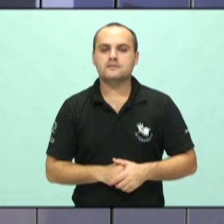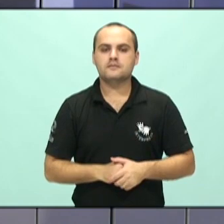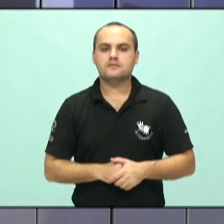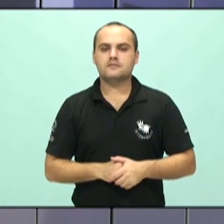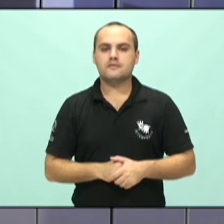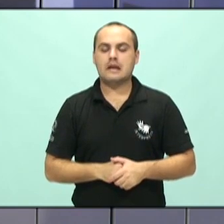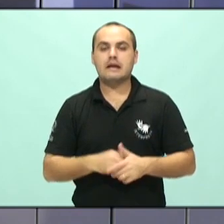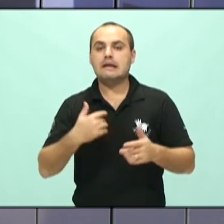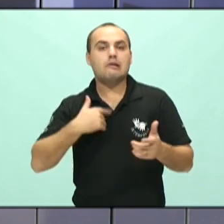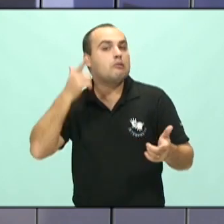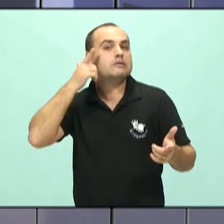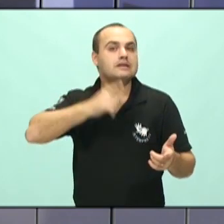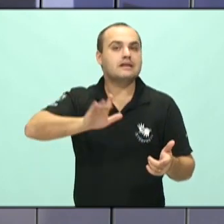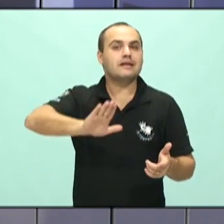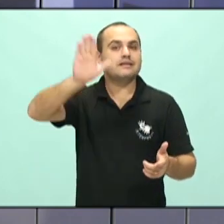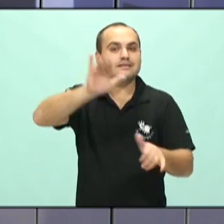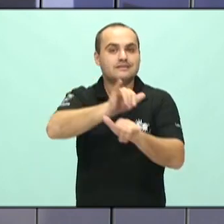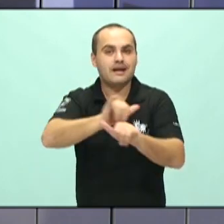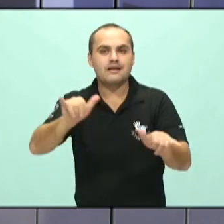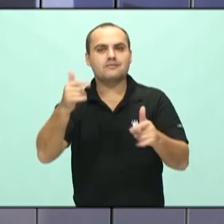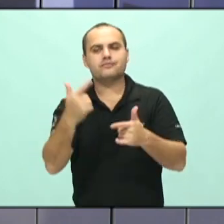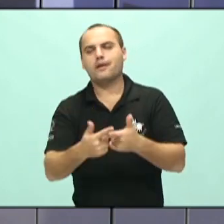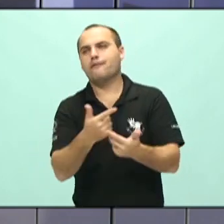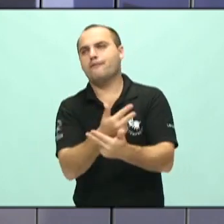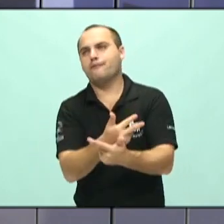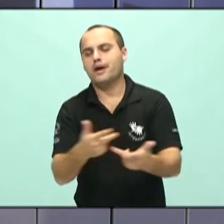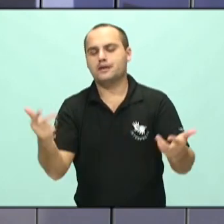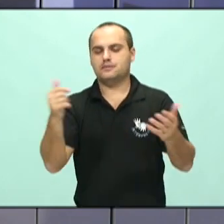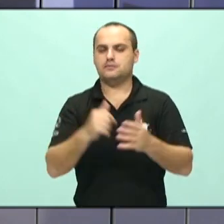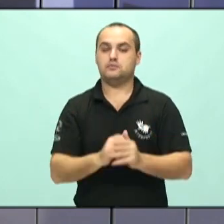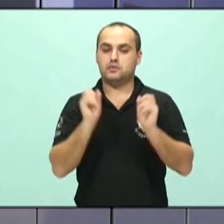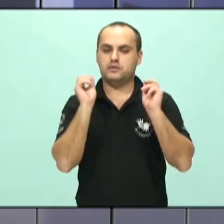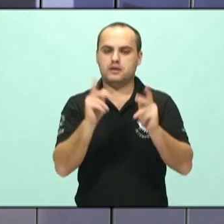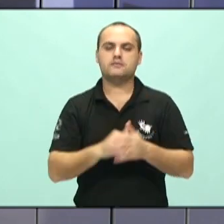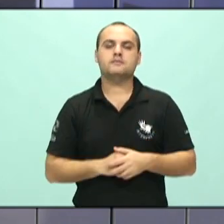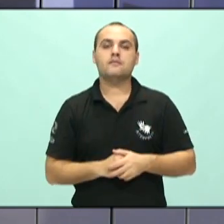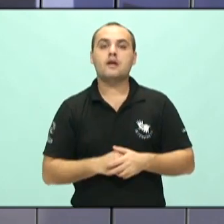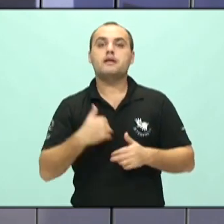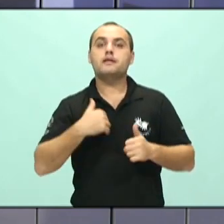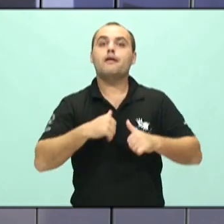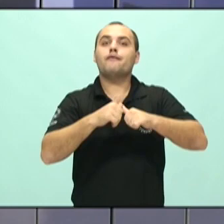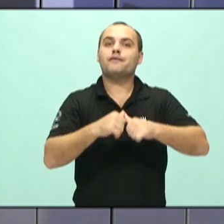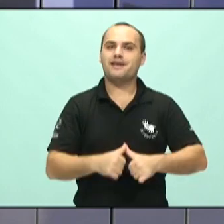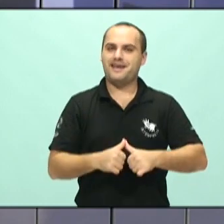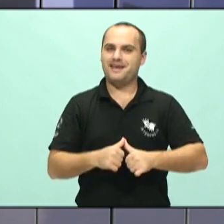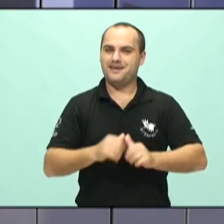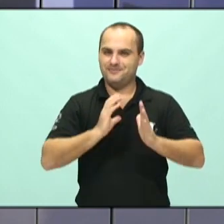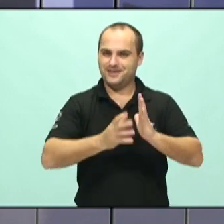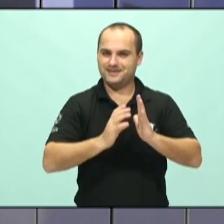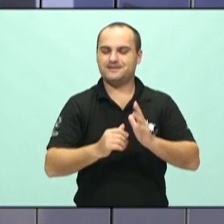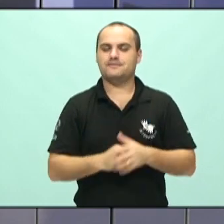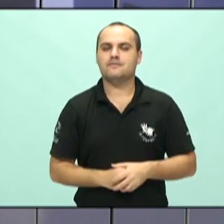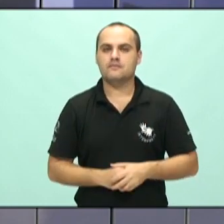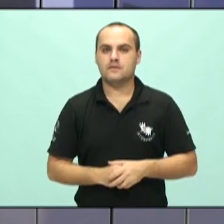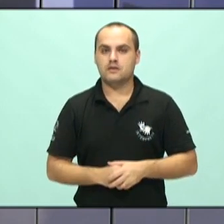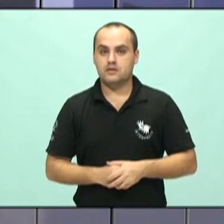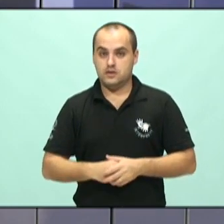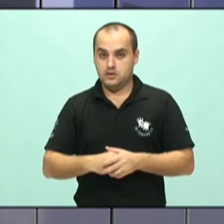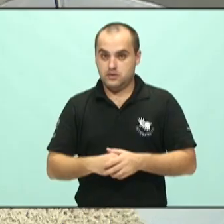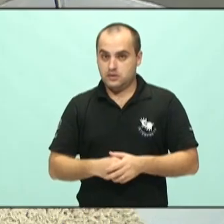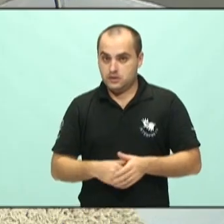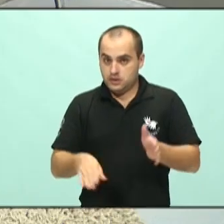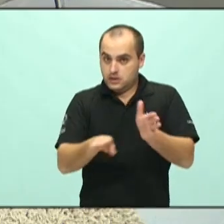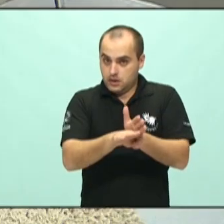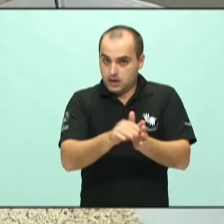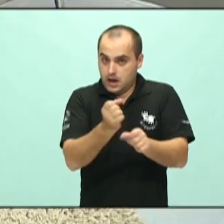de ser candidato naquela época por vários motivos. E eu acabei permanecendo no partido. Quando chegou essa última eleição